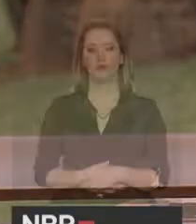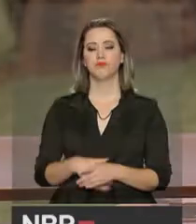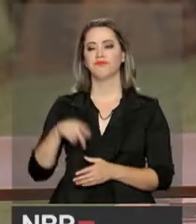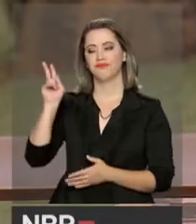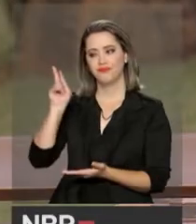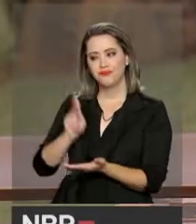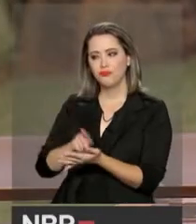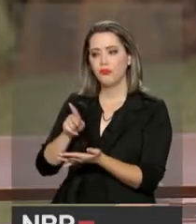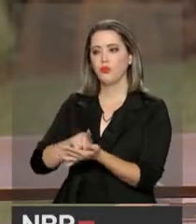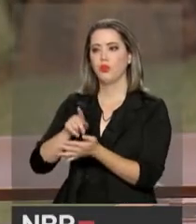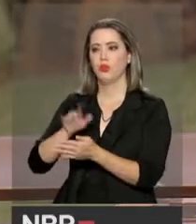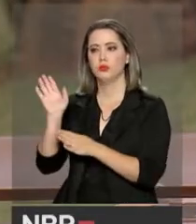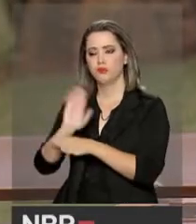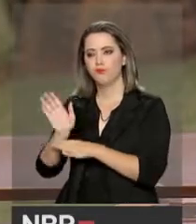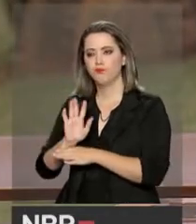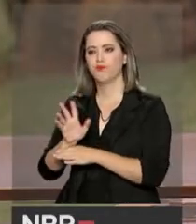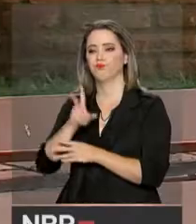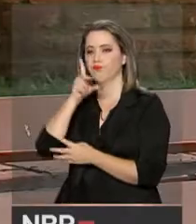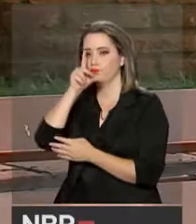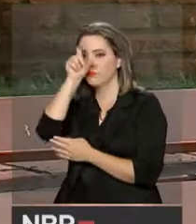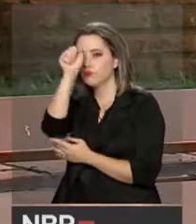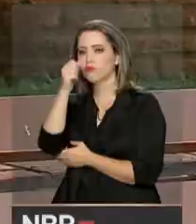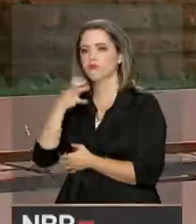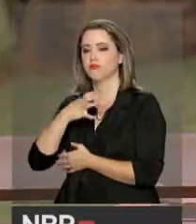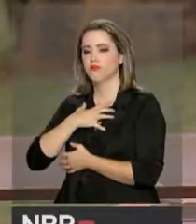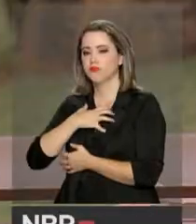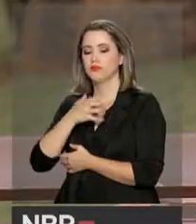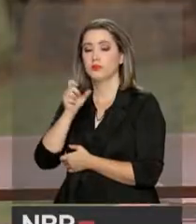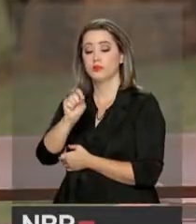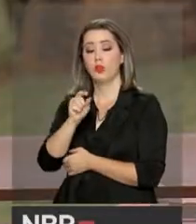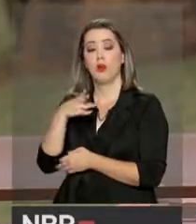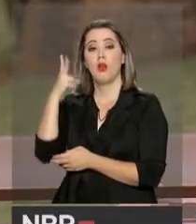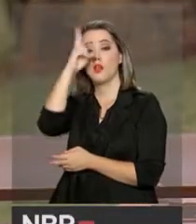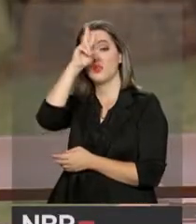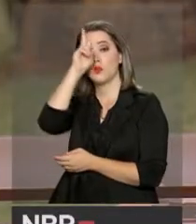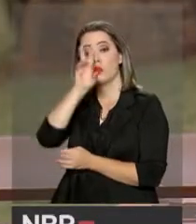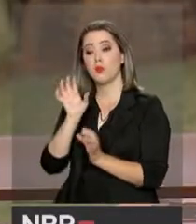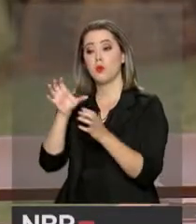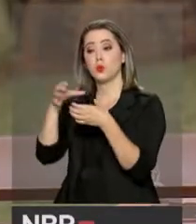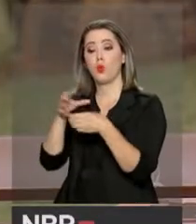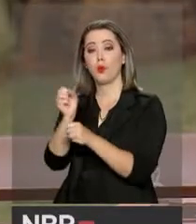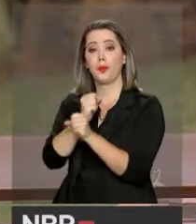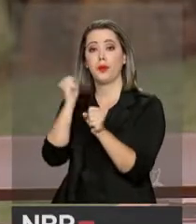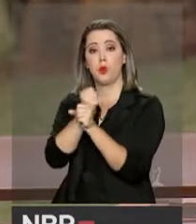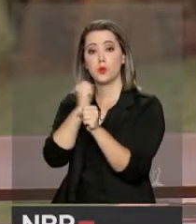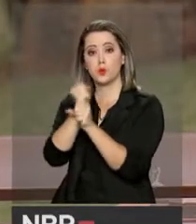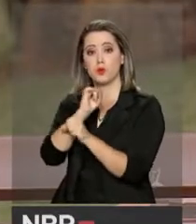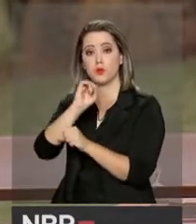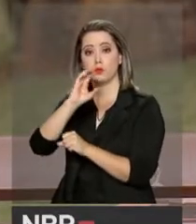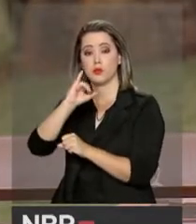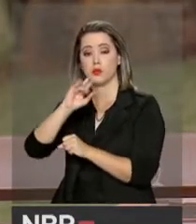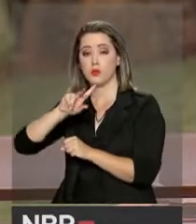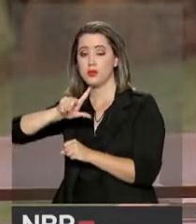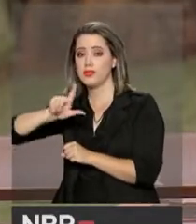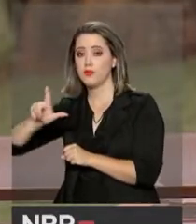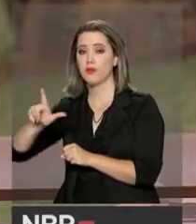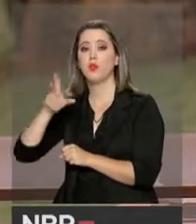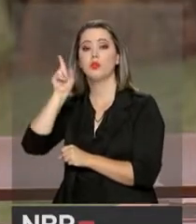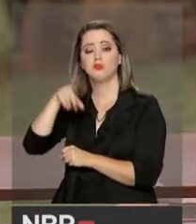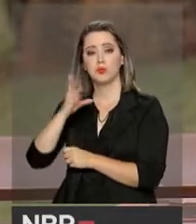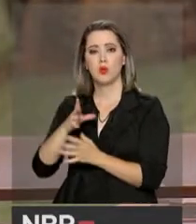São realmente imagens bem chocantes, né, Jefferson? Historicamente, o setor de construção civil é um dos que mais